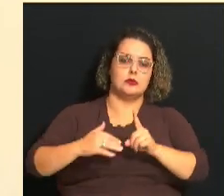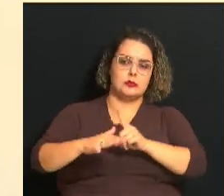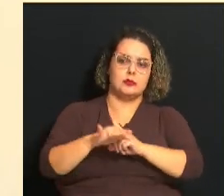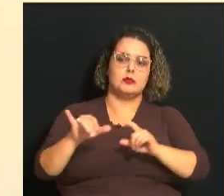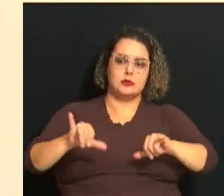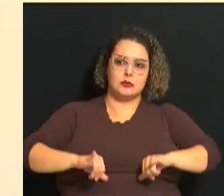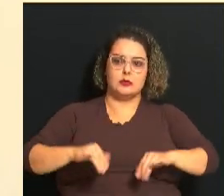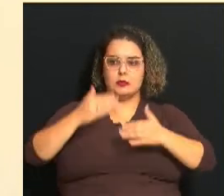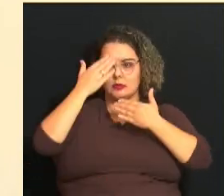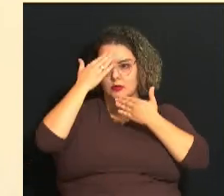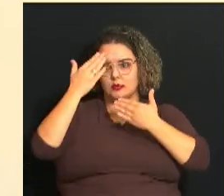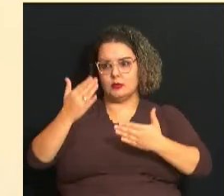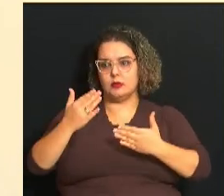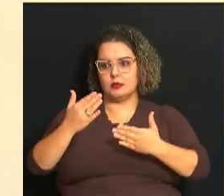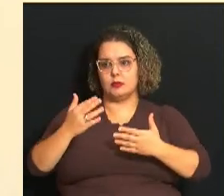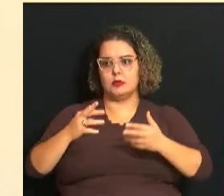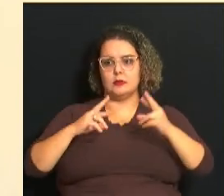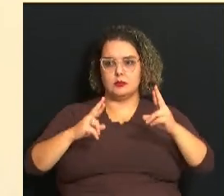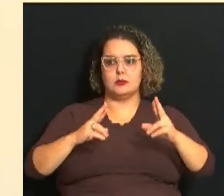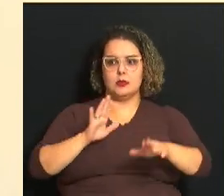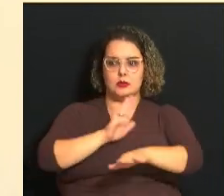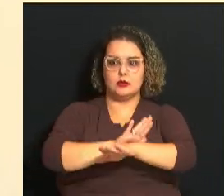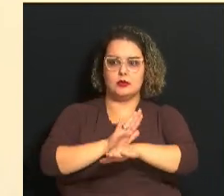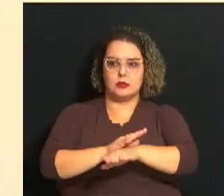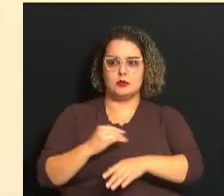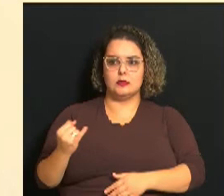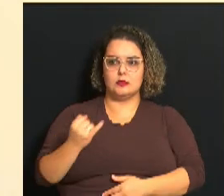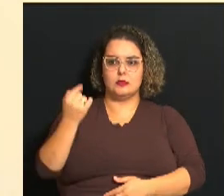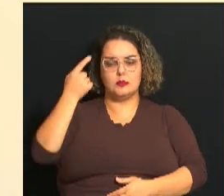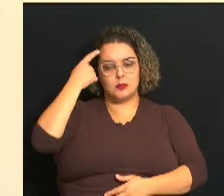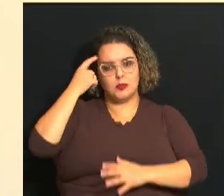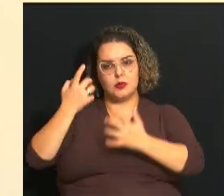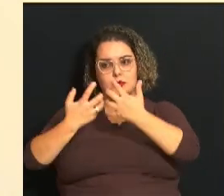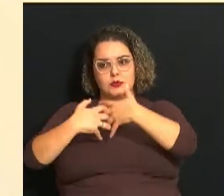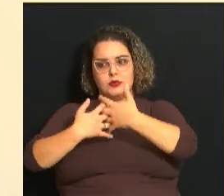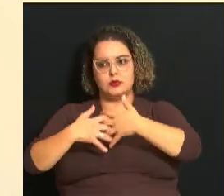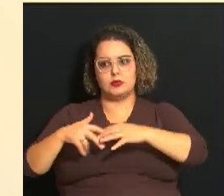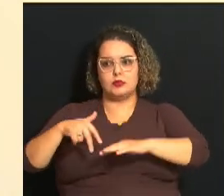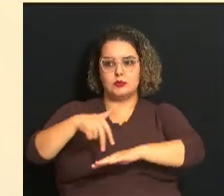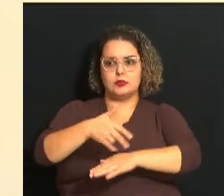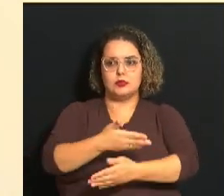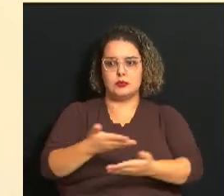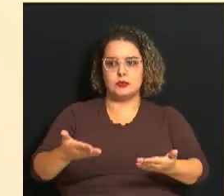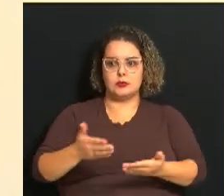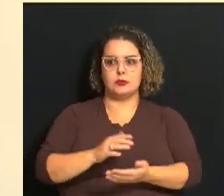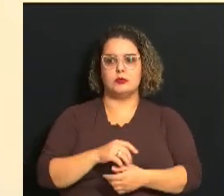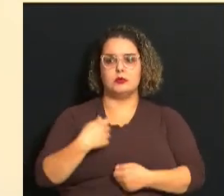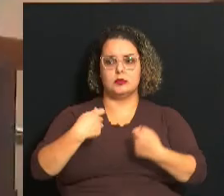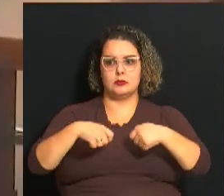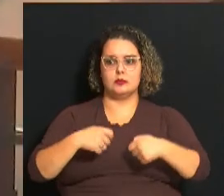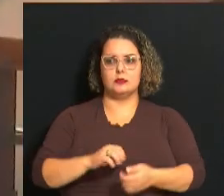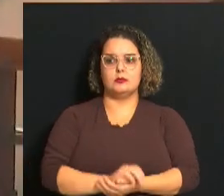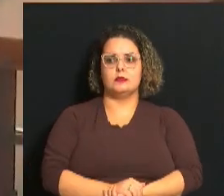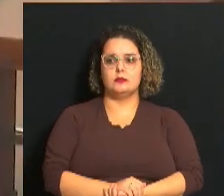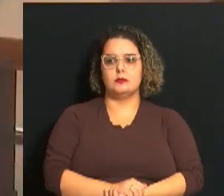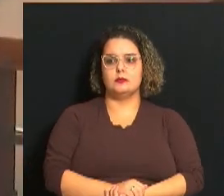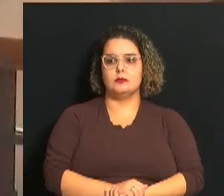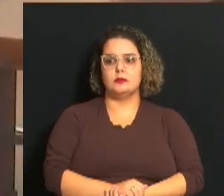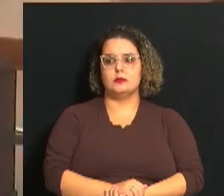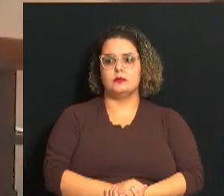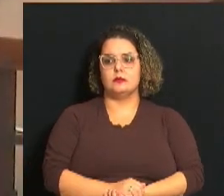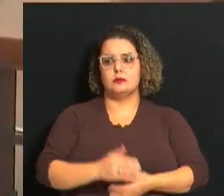isso muito obrigado espero ter contribuído que assim importante reflexão estou disponível sempre precisar vida